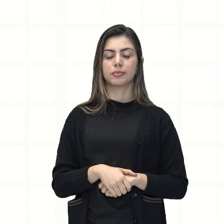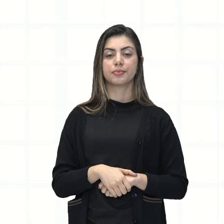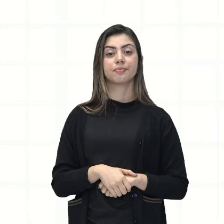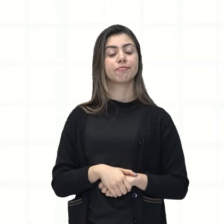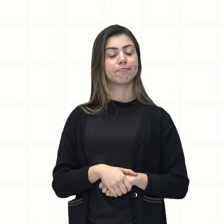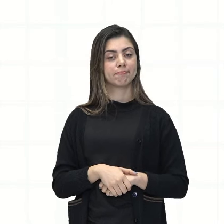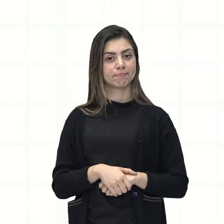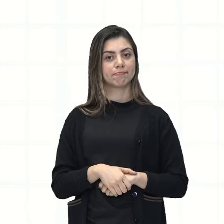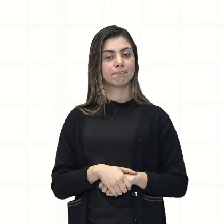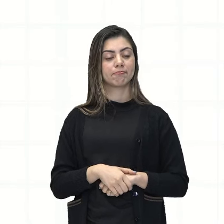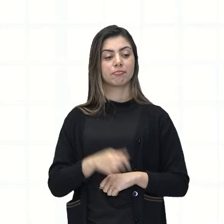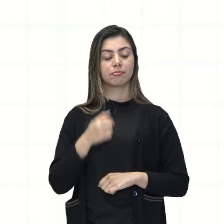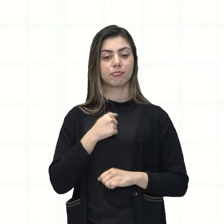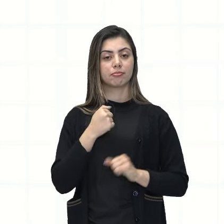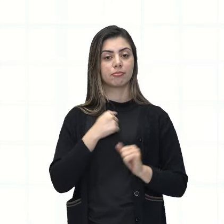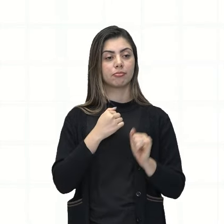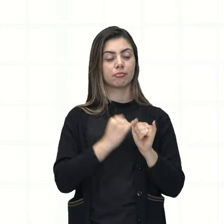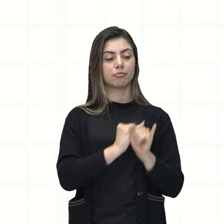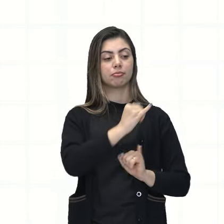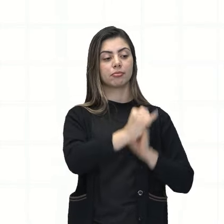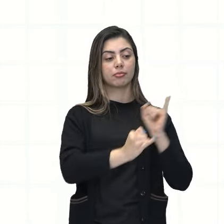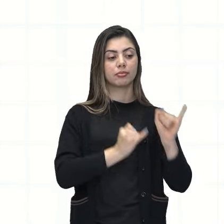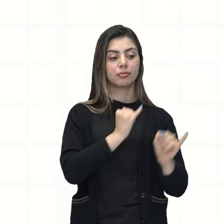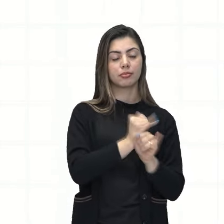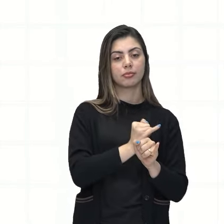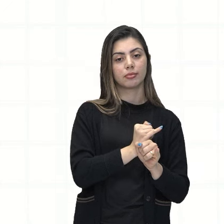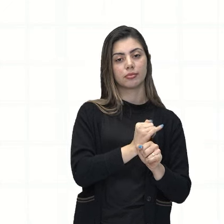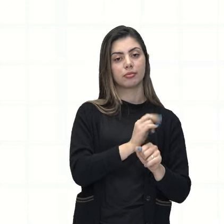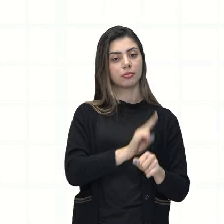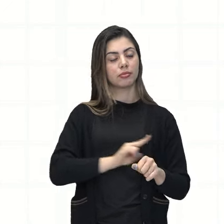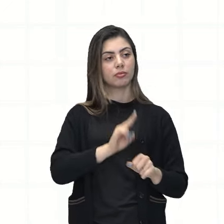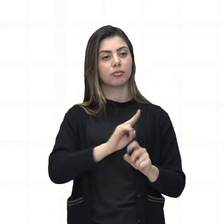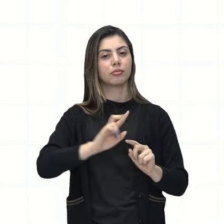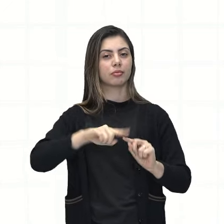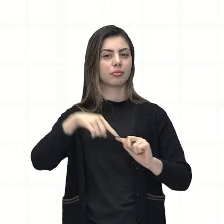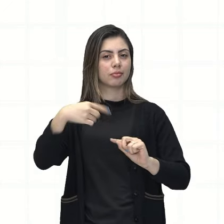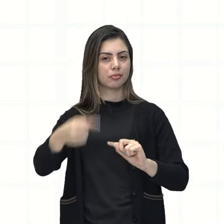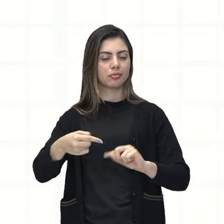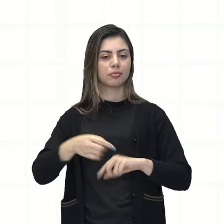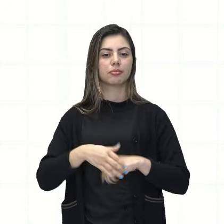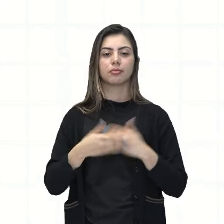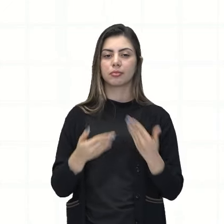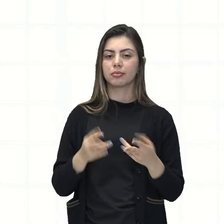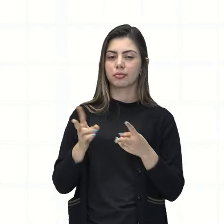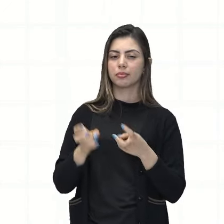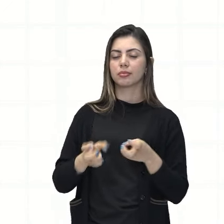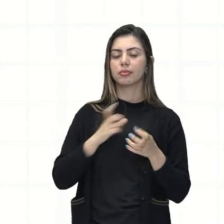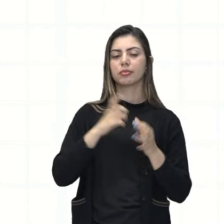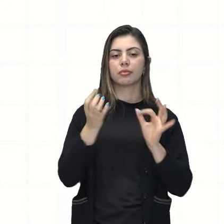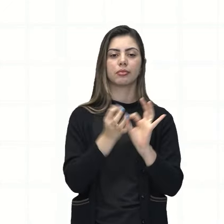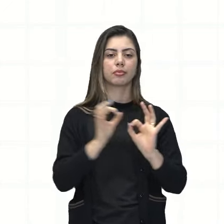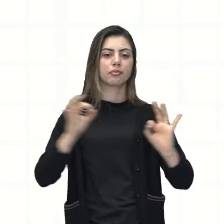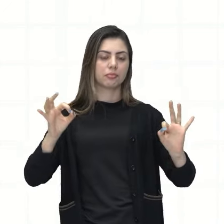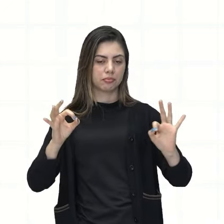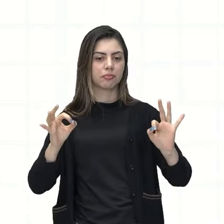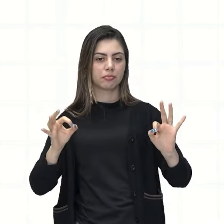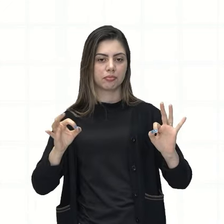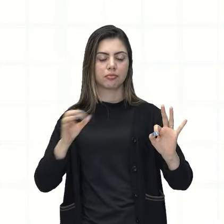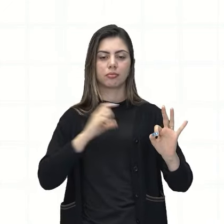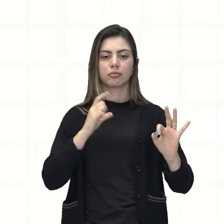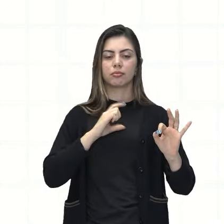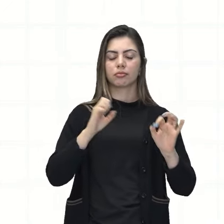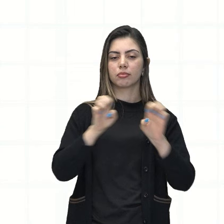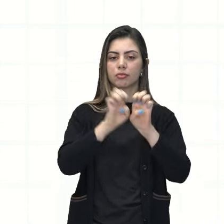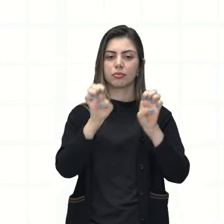navegar na internet mais tarde. Então, todos os elementos estão aí, vocês podem acompanhar, não é? Sujeito